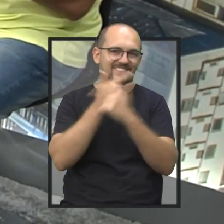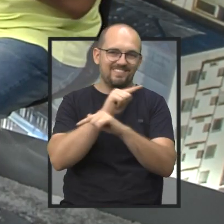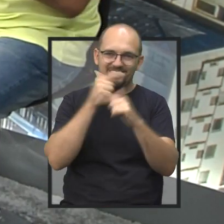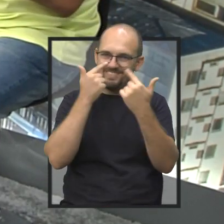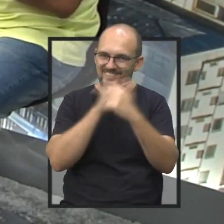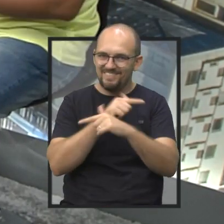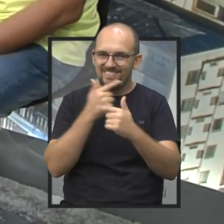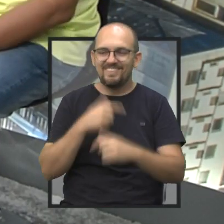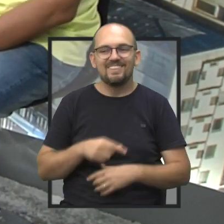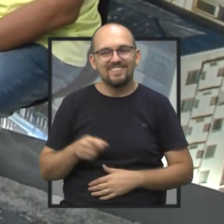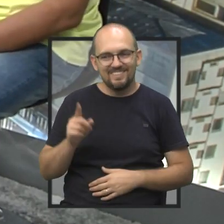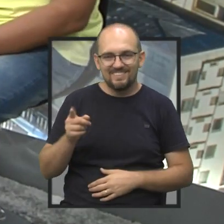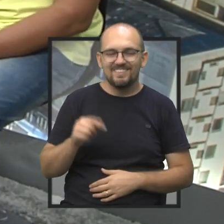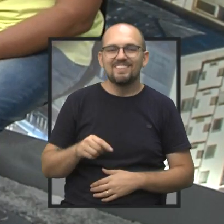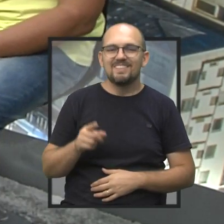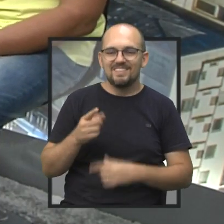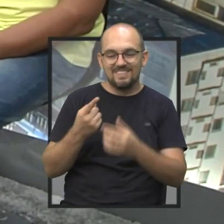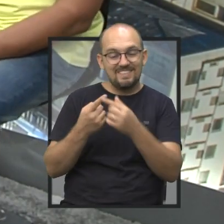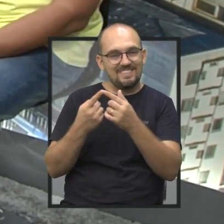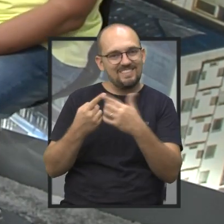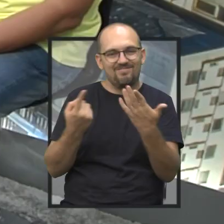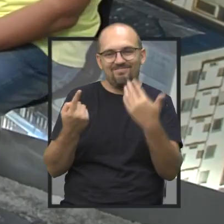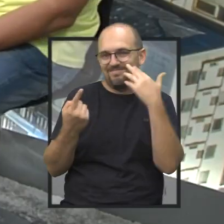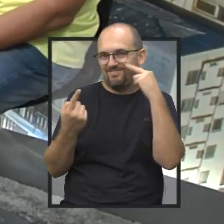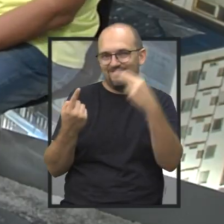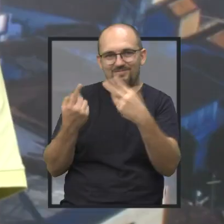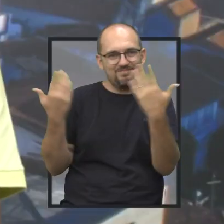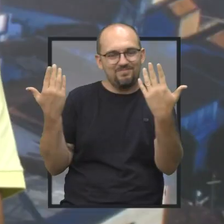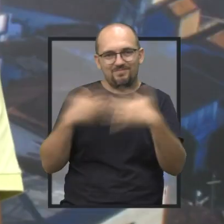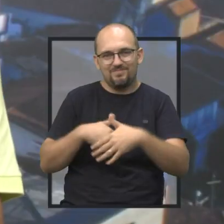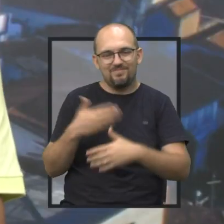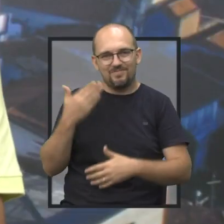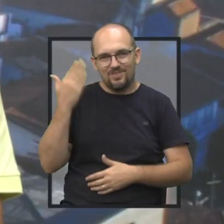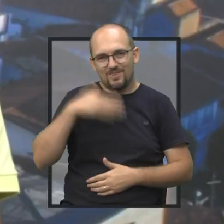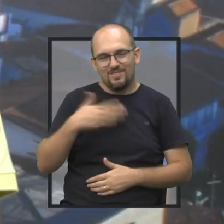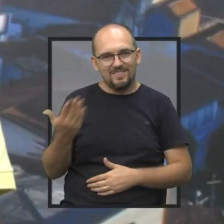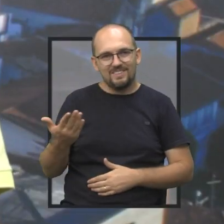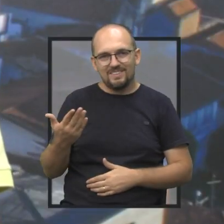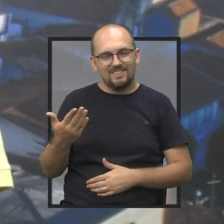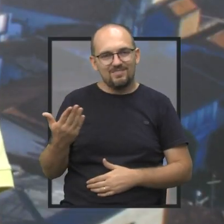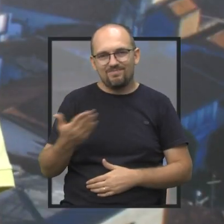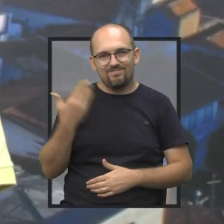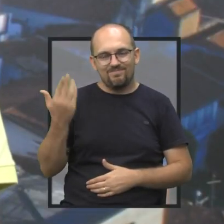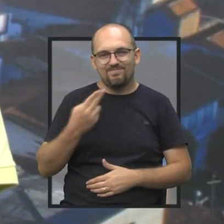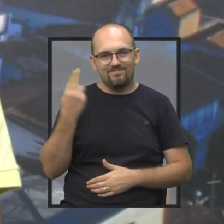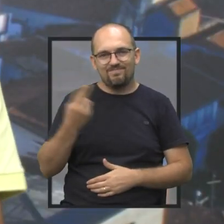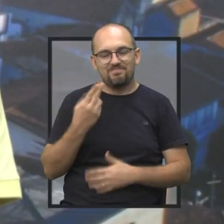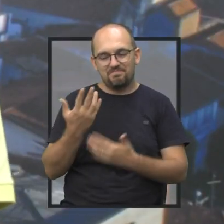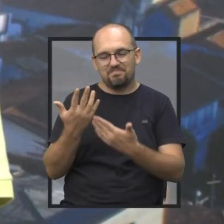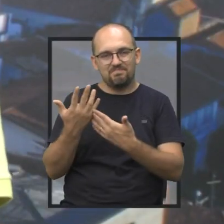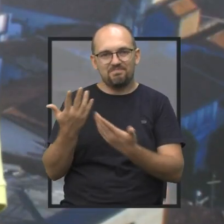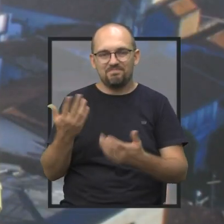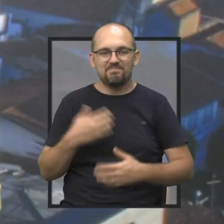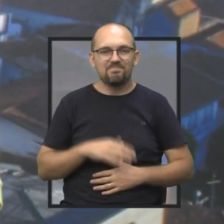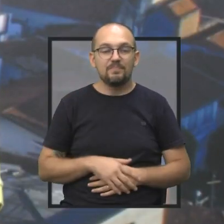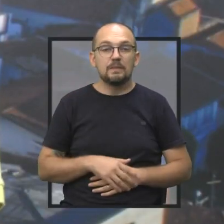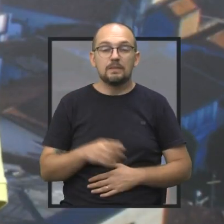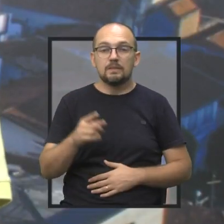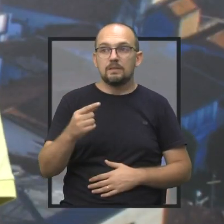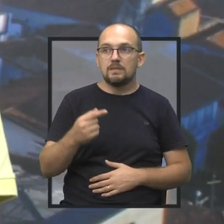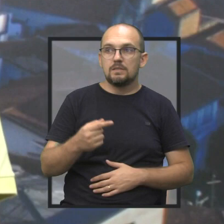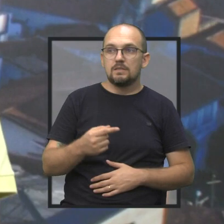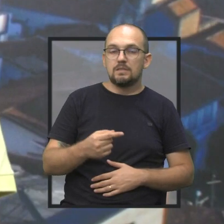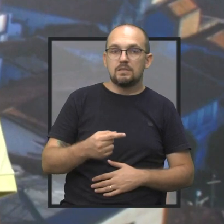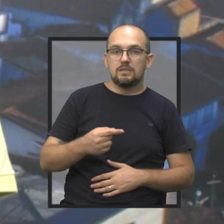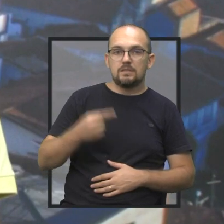O vereador está com o dedo fraturado. Só vendo na mão aqui, essa não tenho que... Pra você ter uma noção, semana